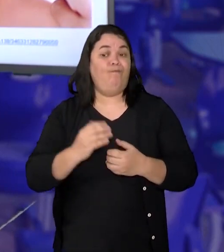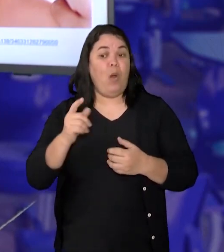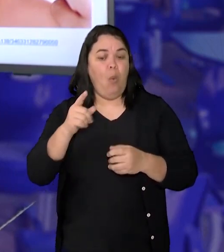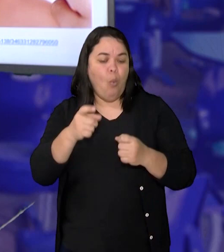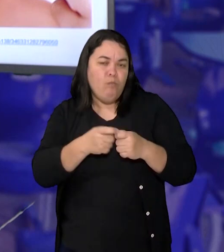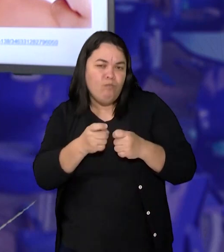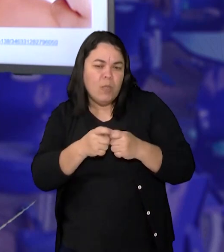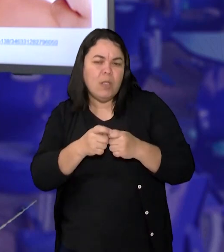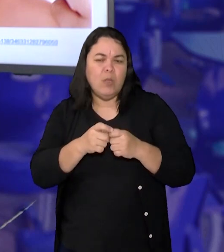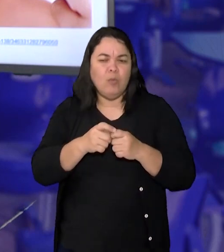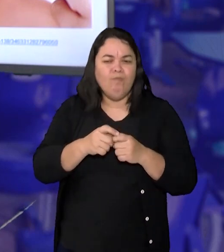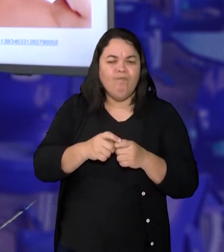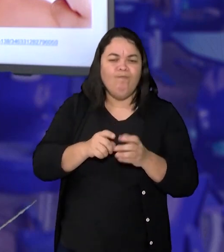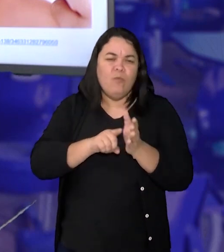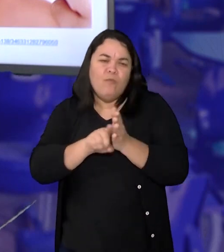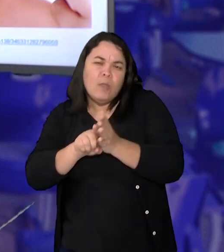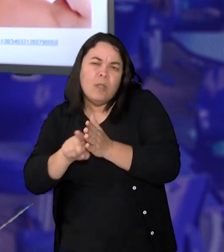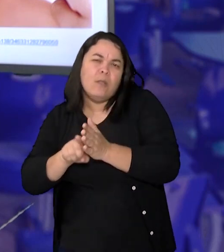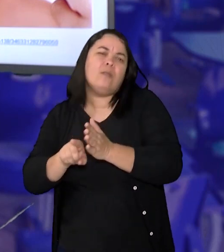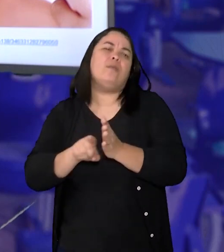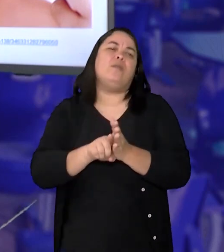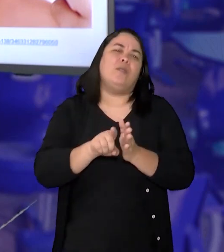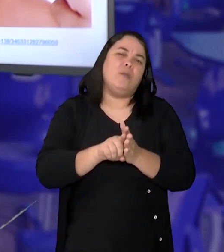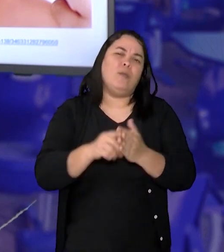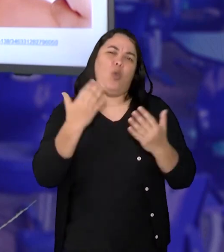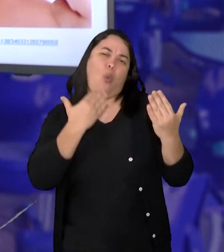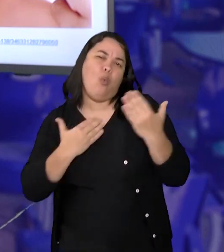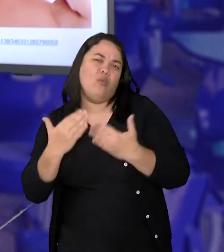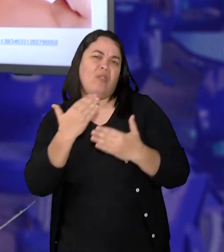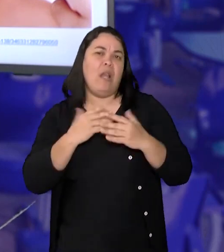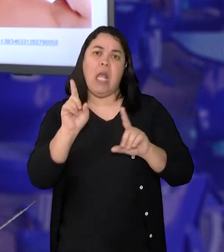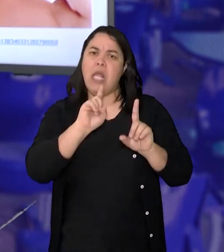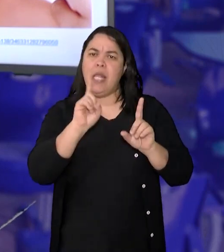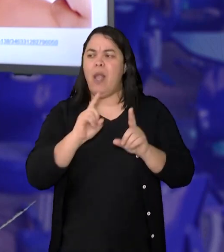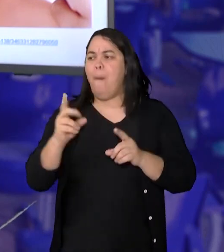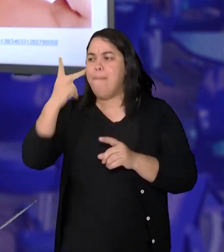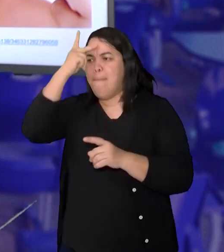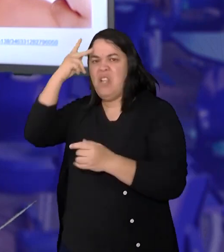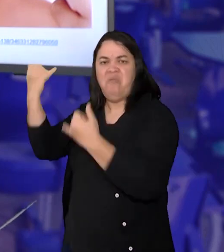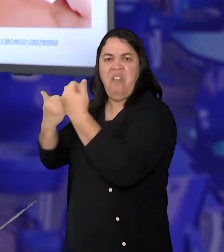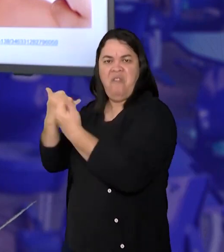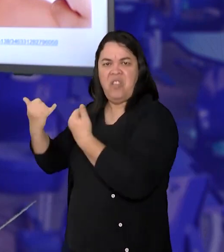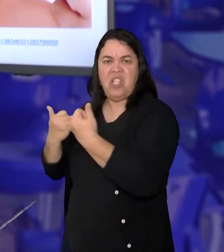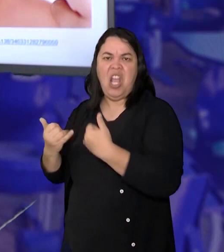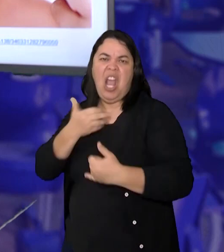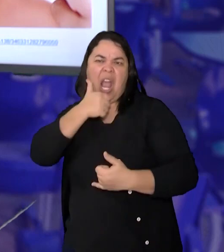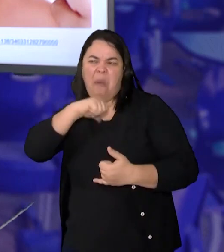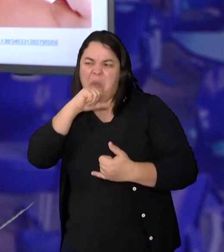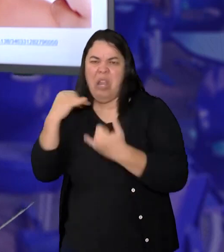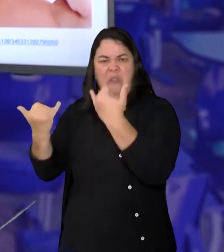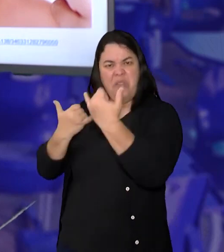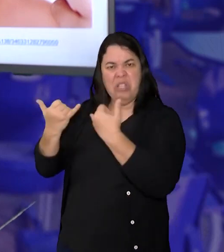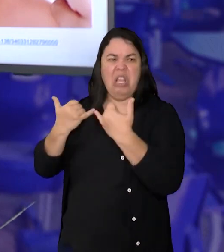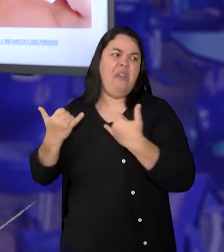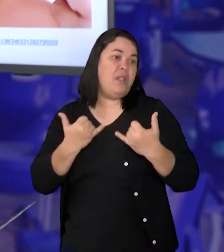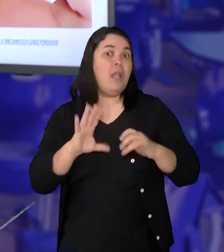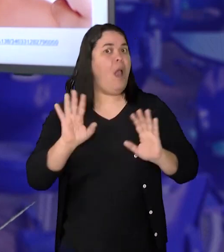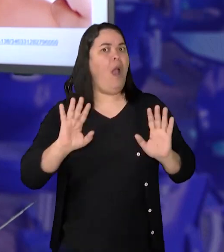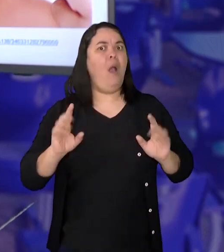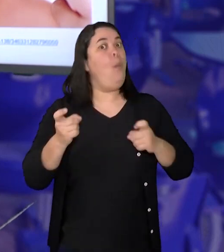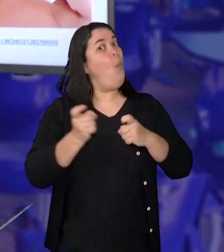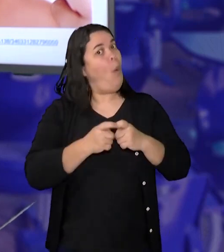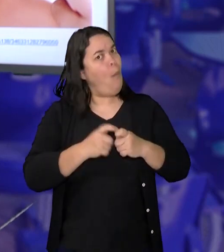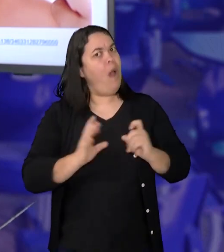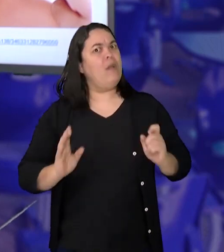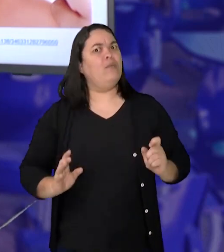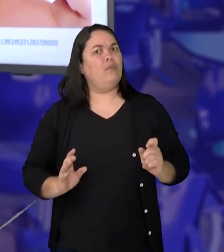ser medicado de acordo com o médico. E não de acordo com a sua vizinha, com a sua amiga, sua mãe ou qualquer outra pessoa, seu pai, seu